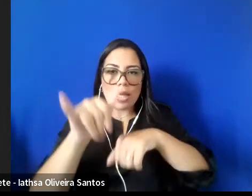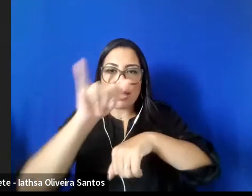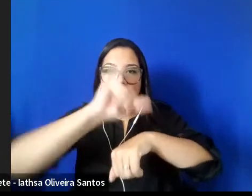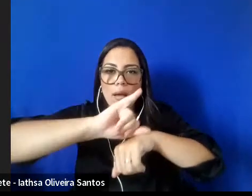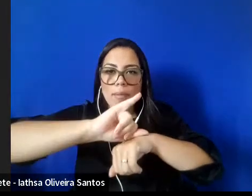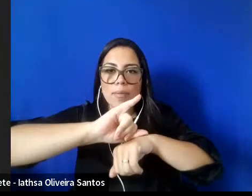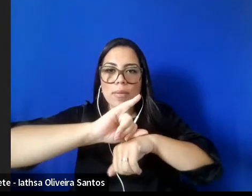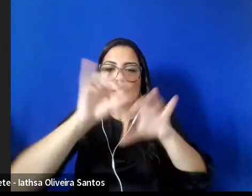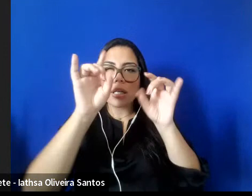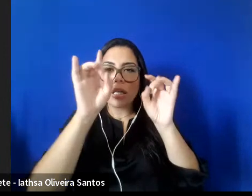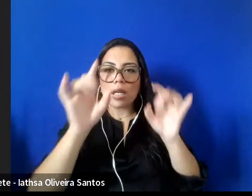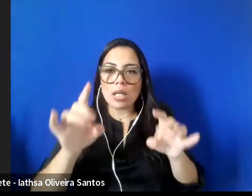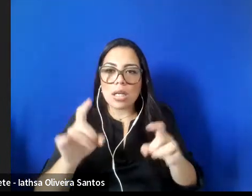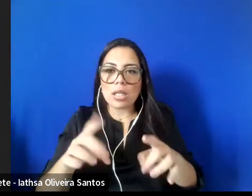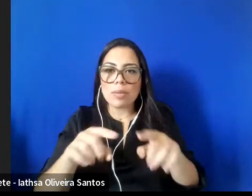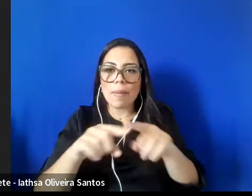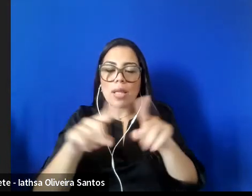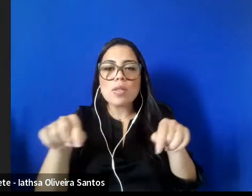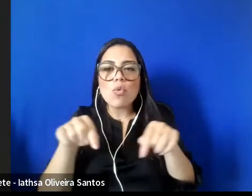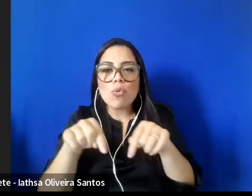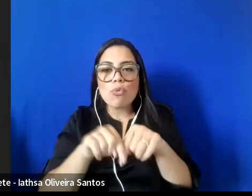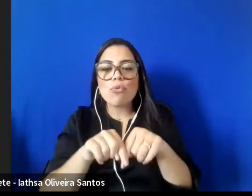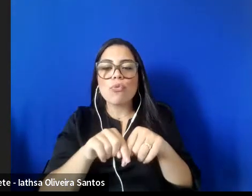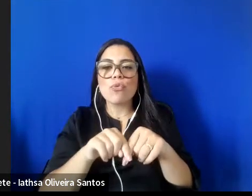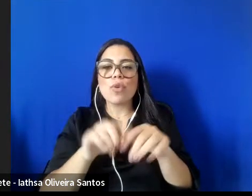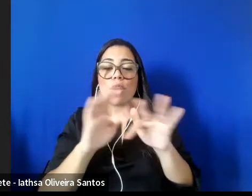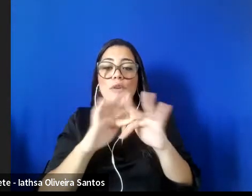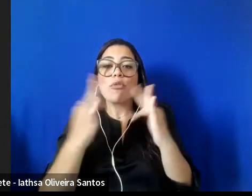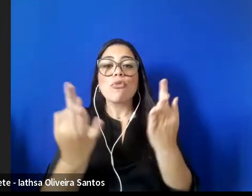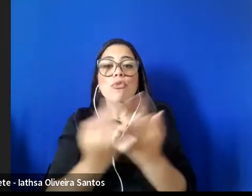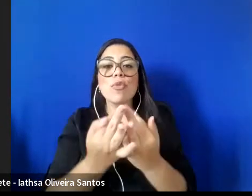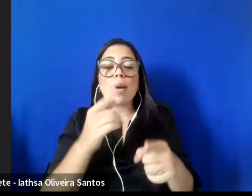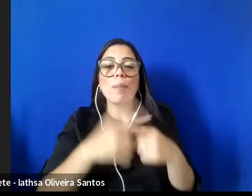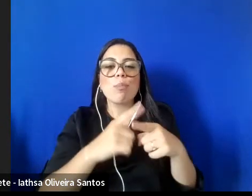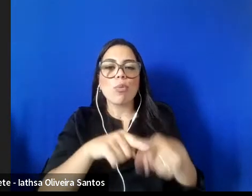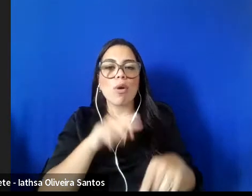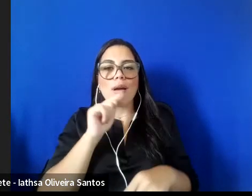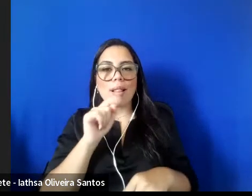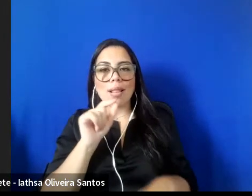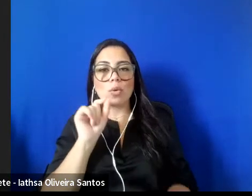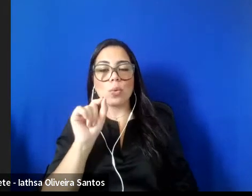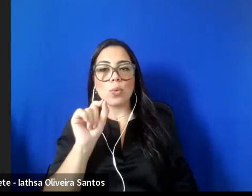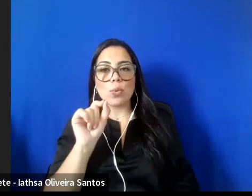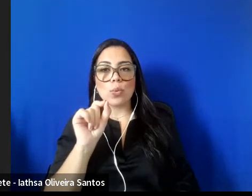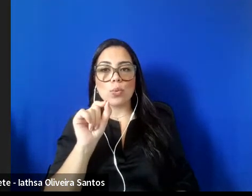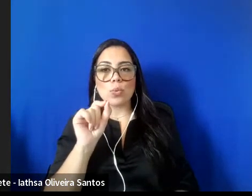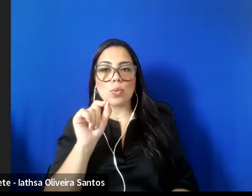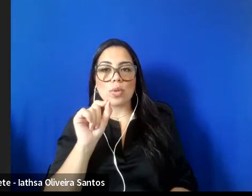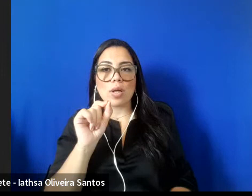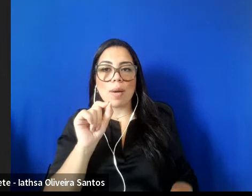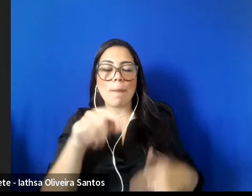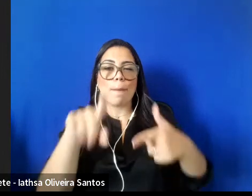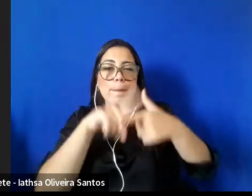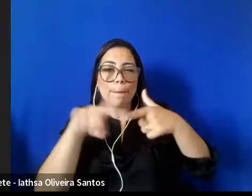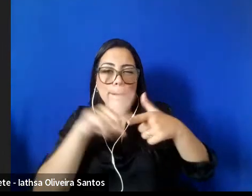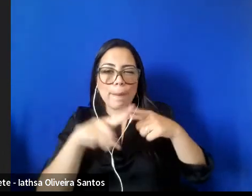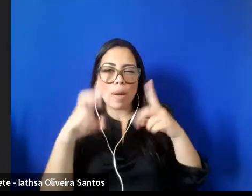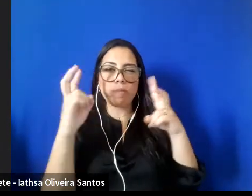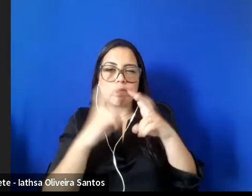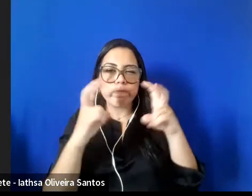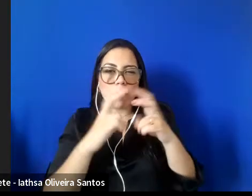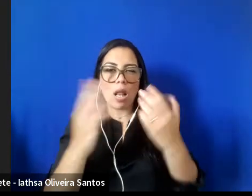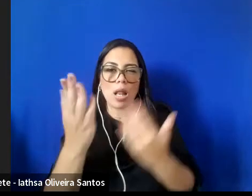especial varas de família, porque ali a gente encontrou um alto índice de composição do litígio através da mediação